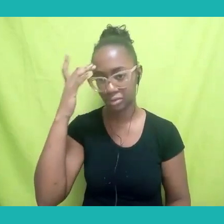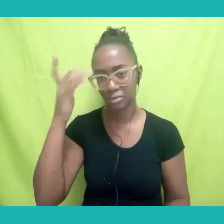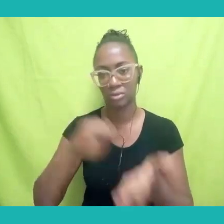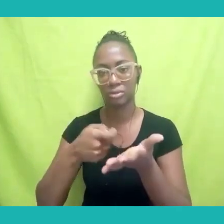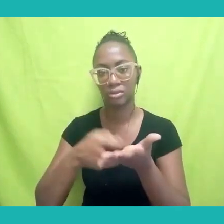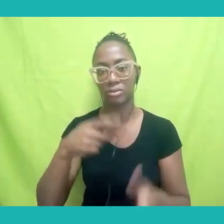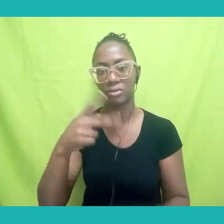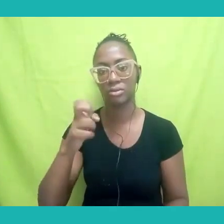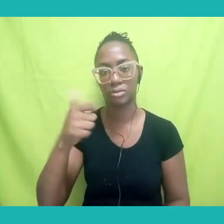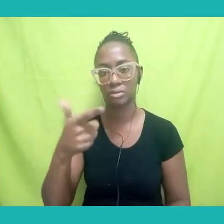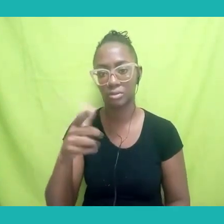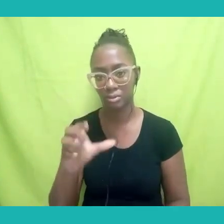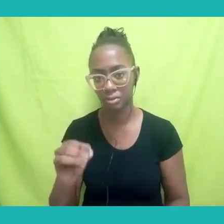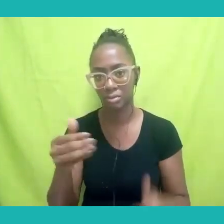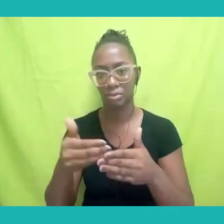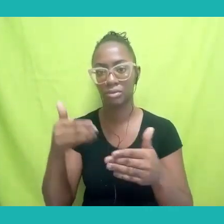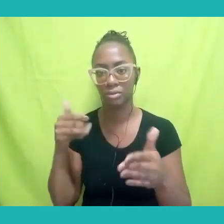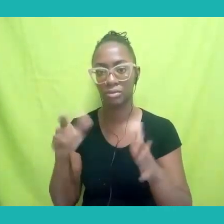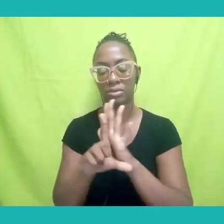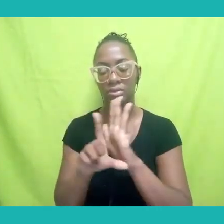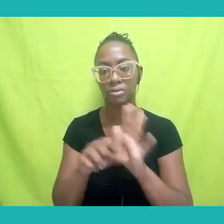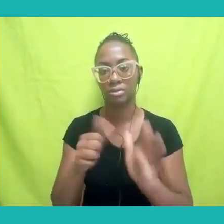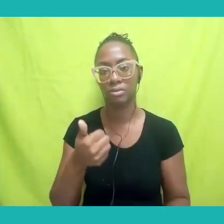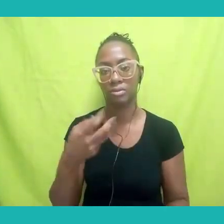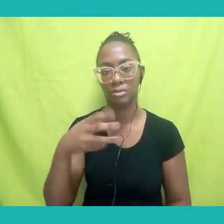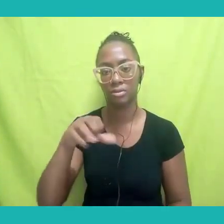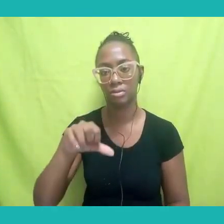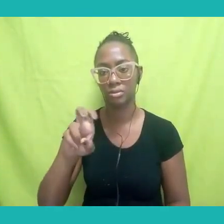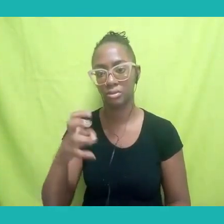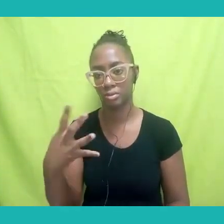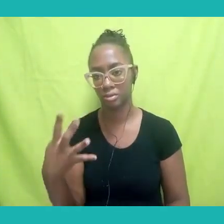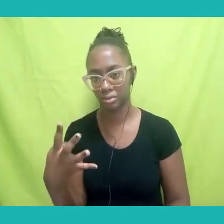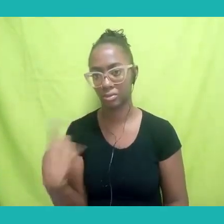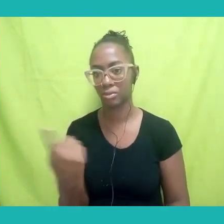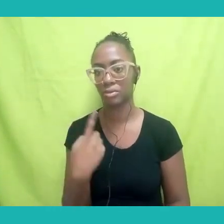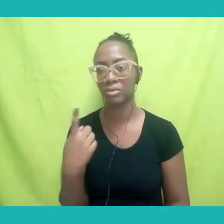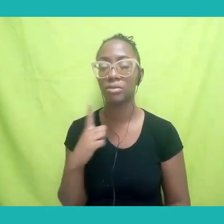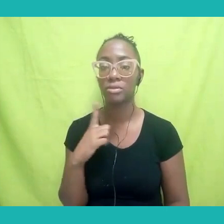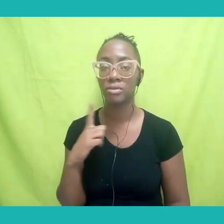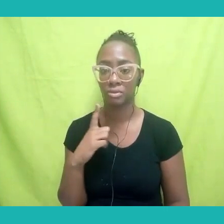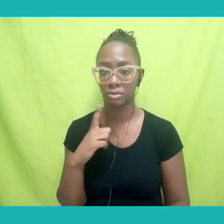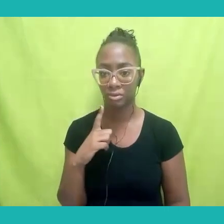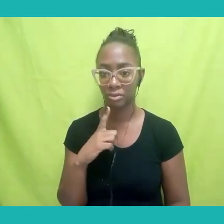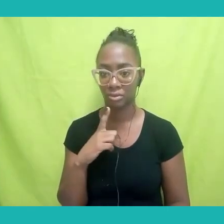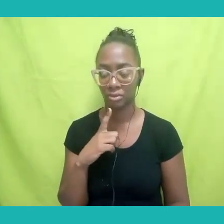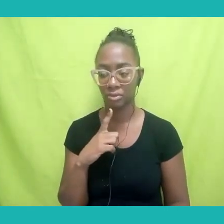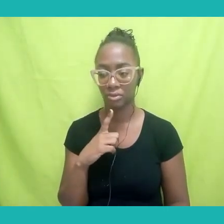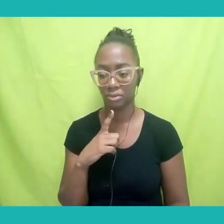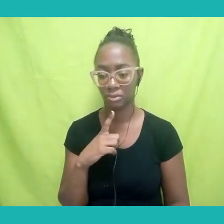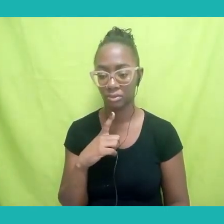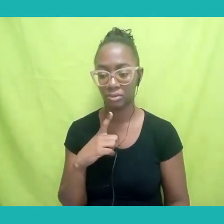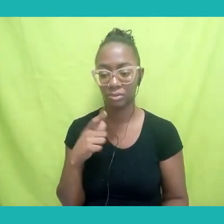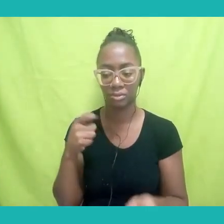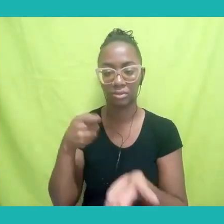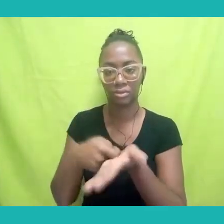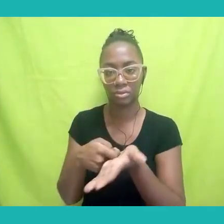situação anterior à Lei 13954, quando nós tínhamos como contribuintes